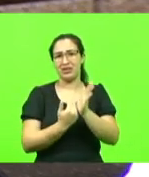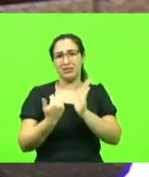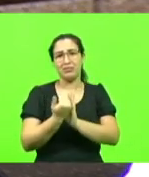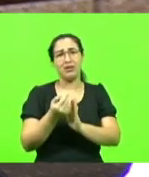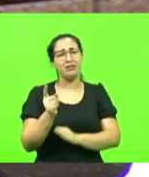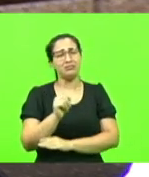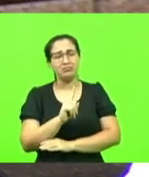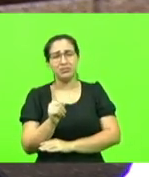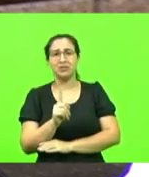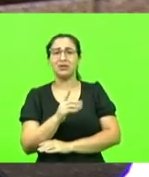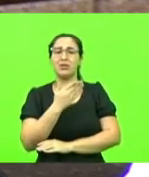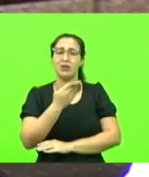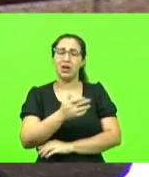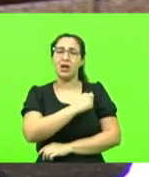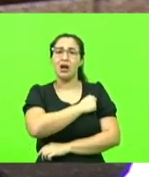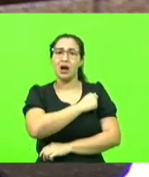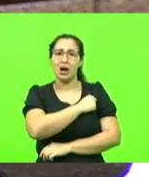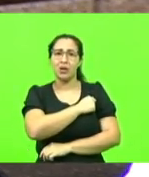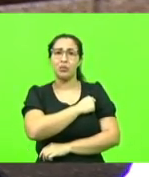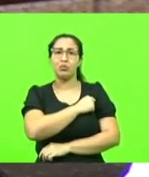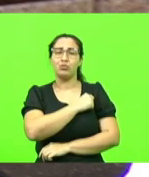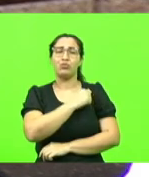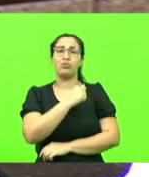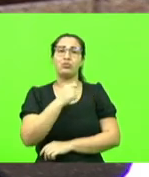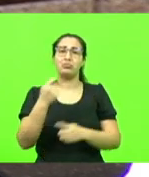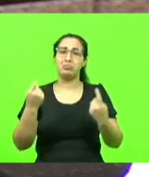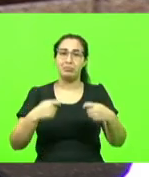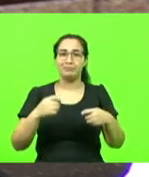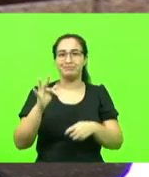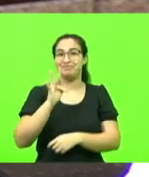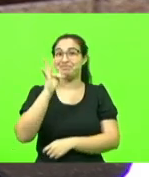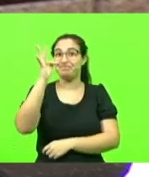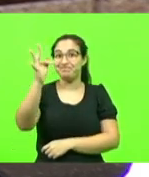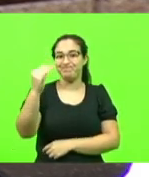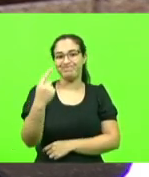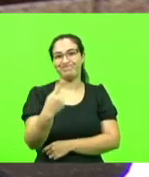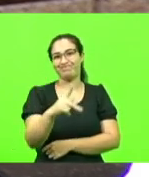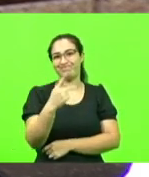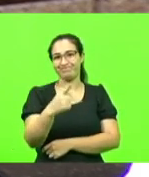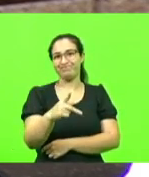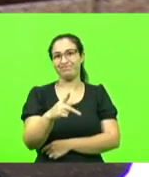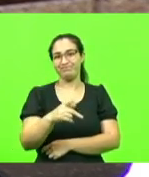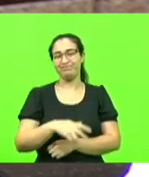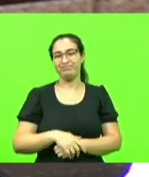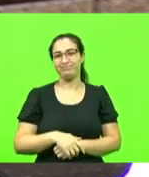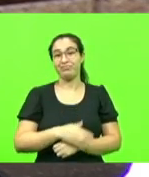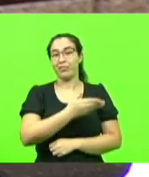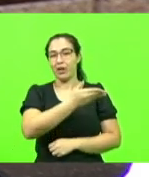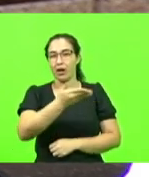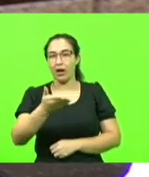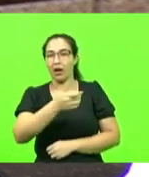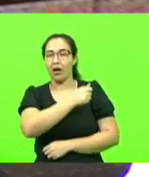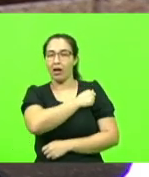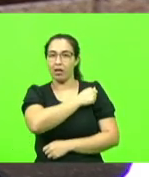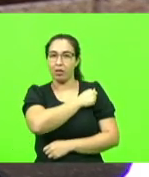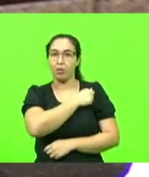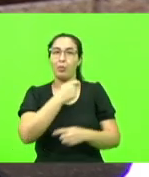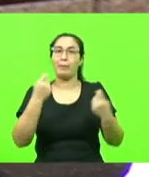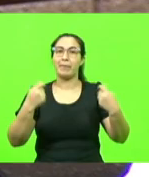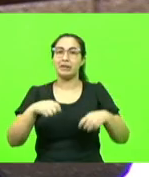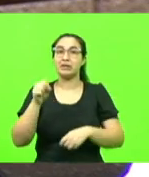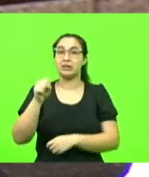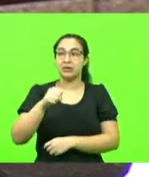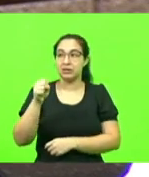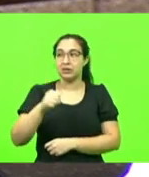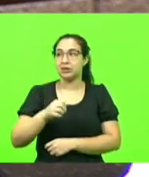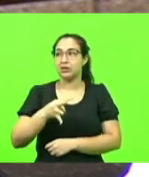mais alunos, mais futuros. Porque é disso que nós estamos falando. Esses alunos precisam, sim, ter